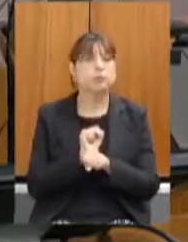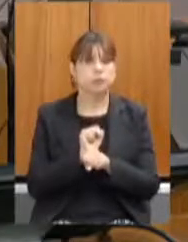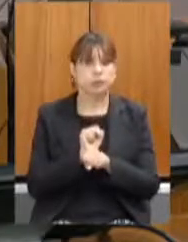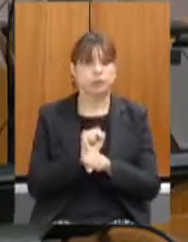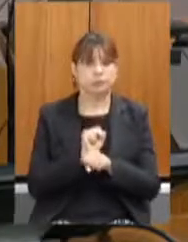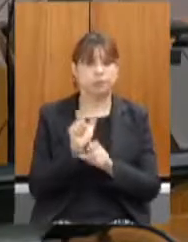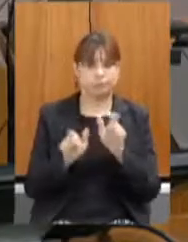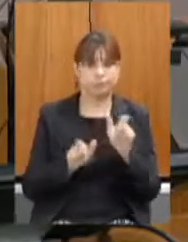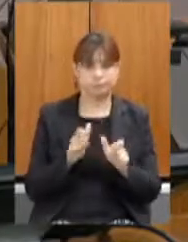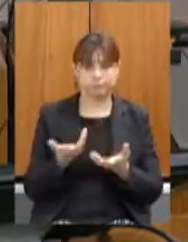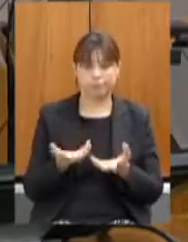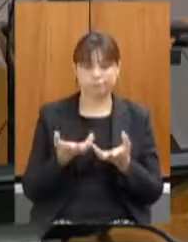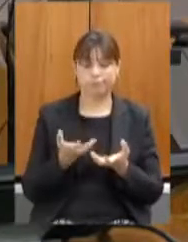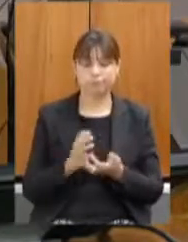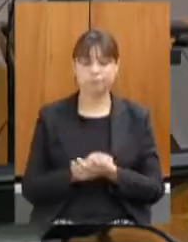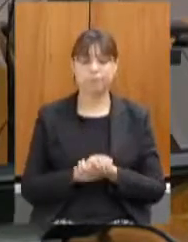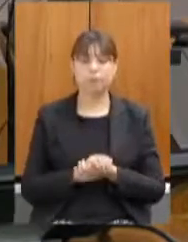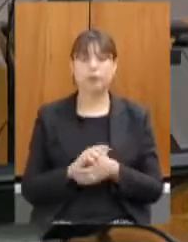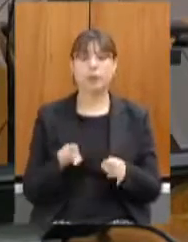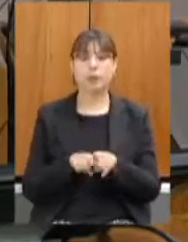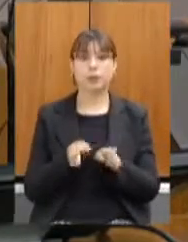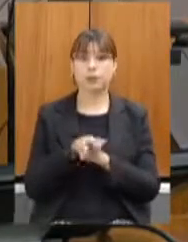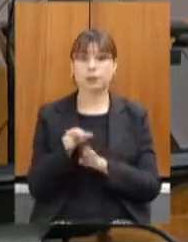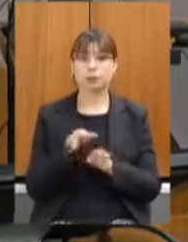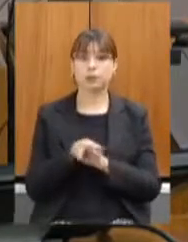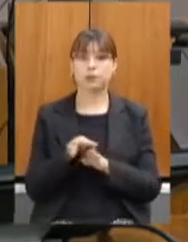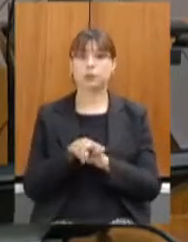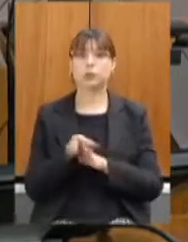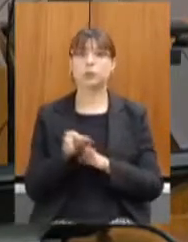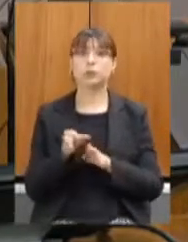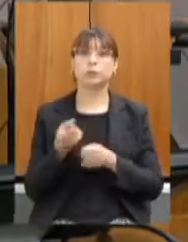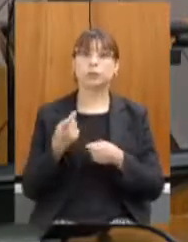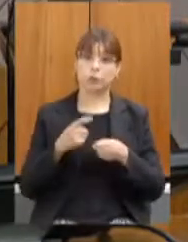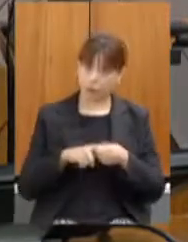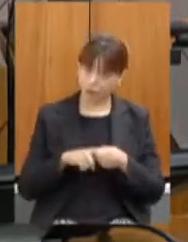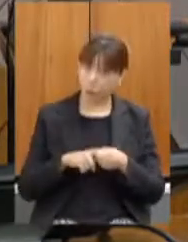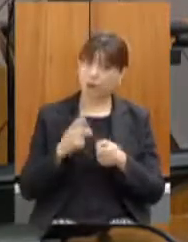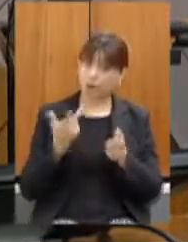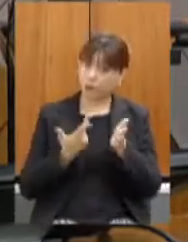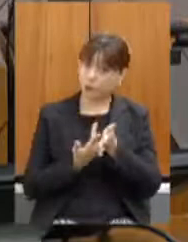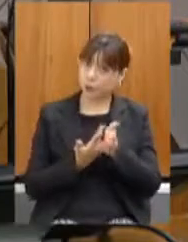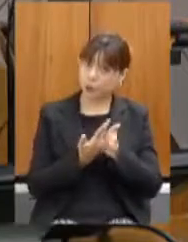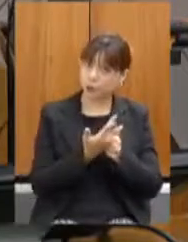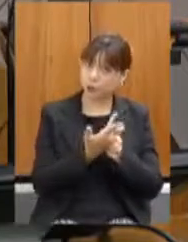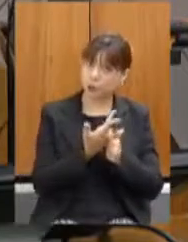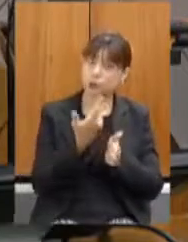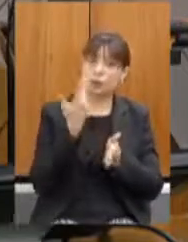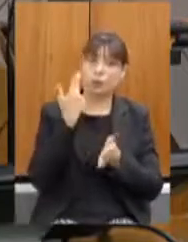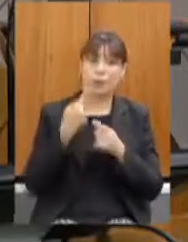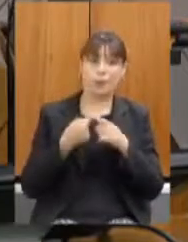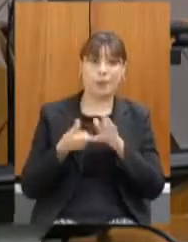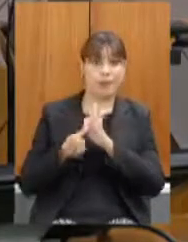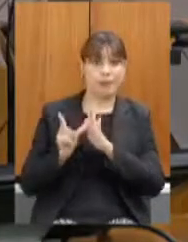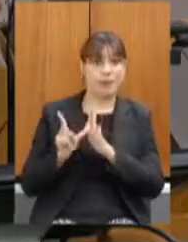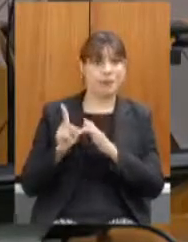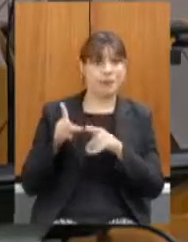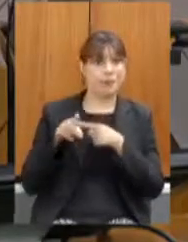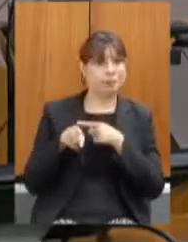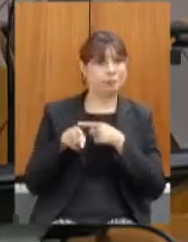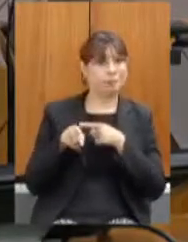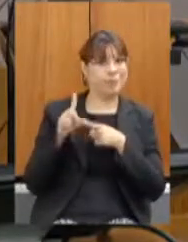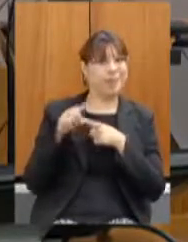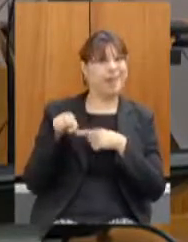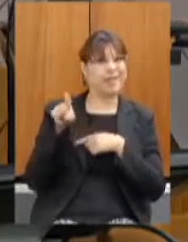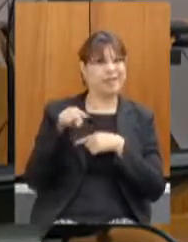pelo cidadão é orientamos a retomada gradual das cirurgias eletivas Ou seja no início foi suspenso e depois